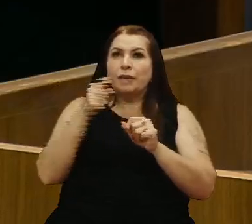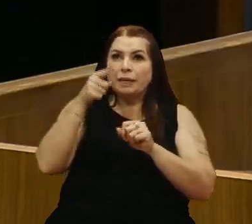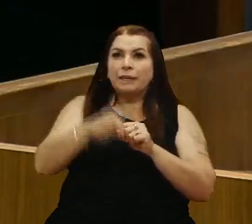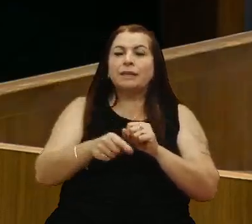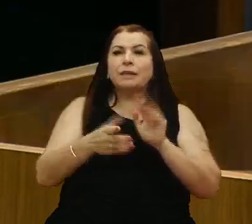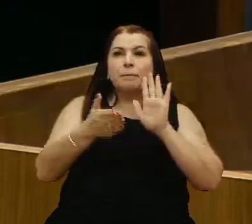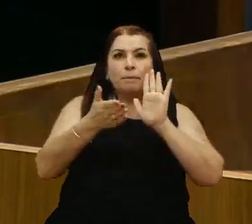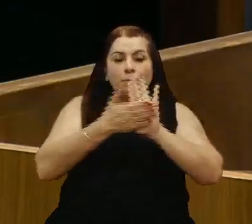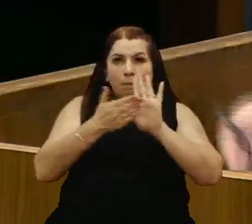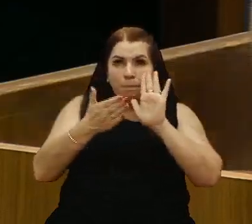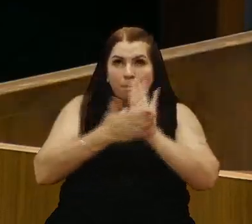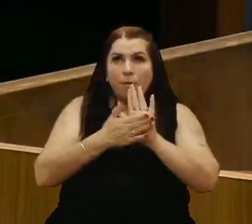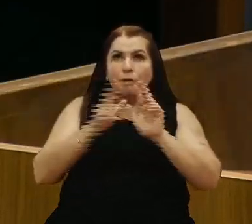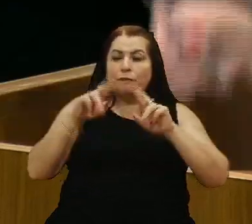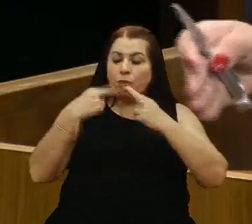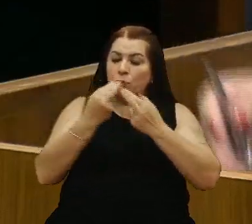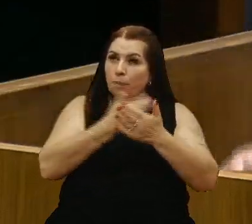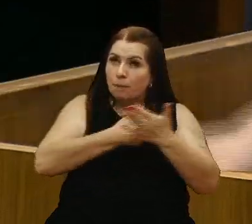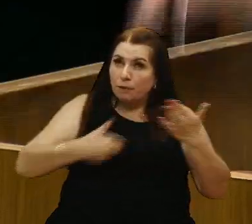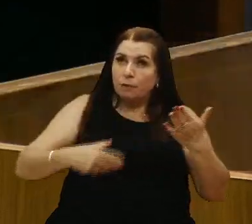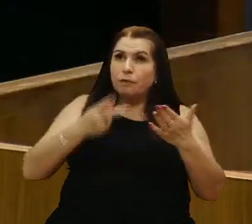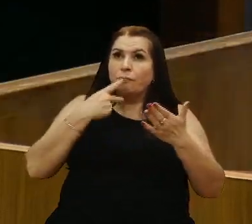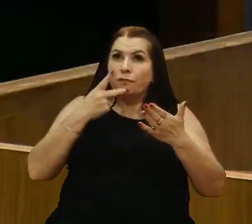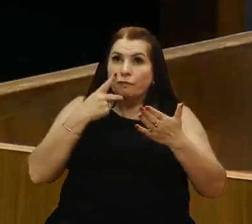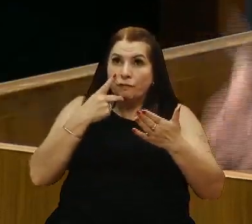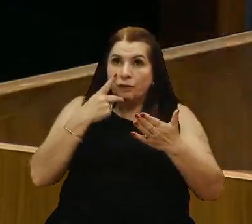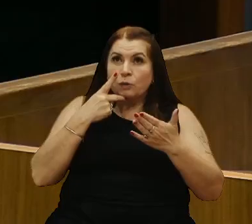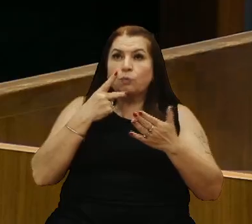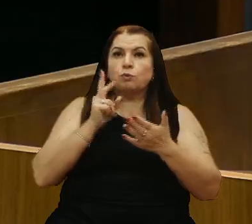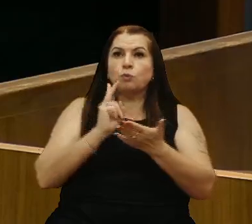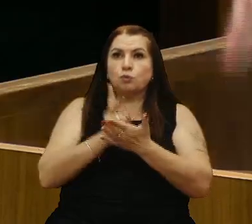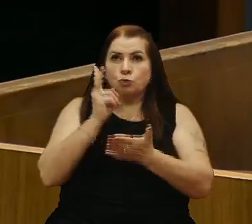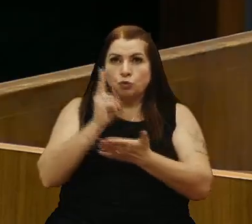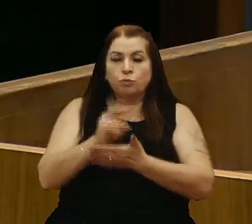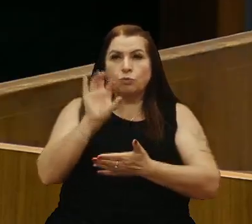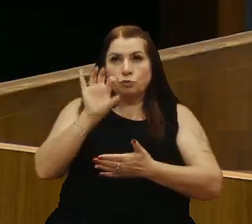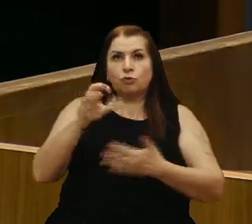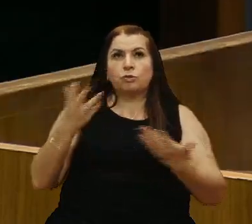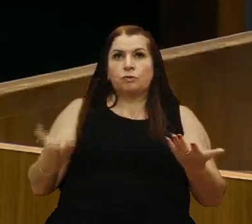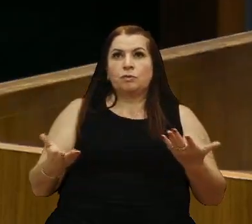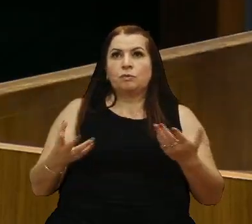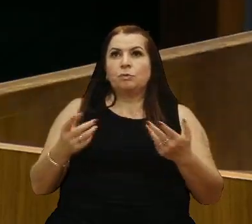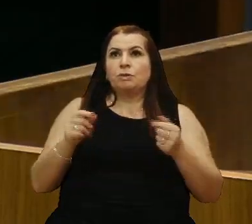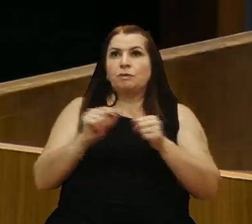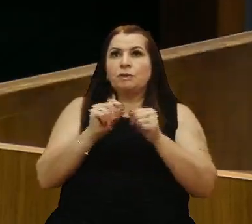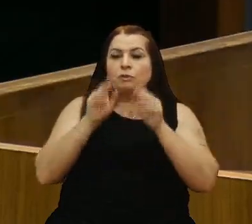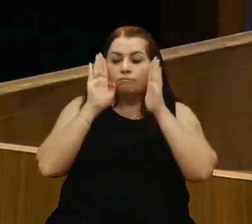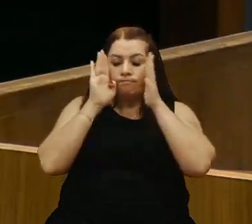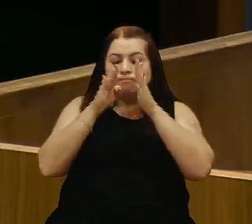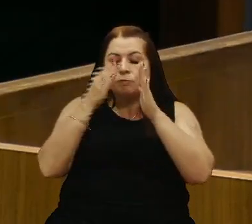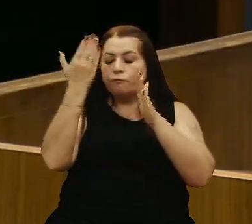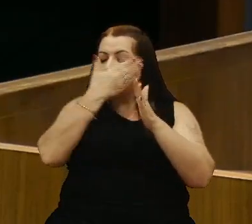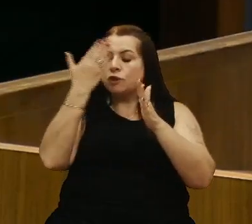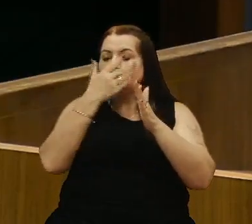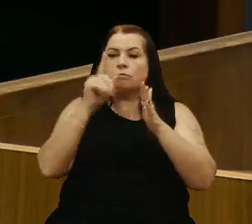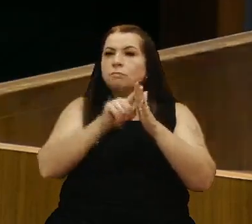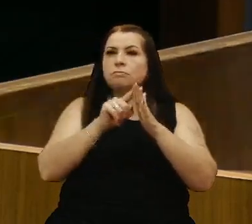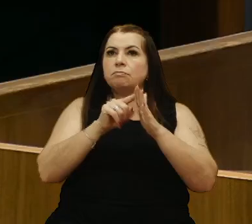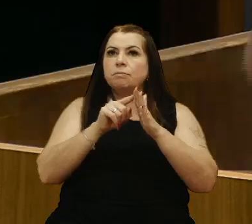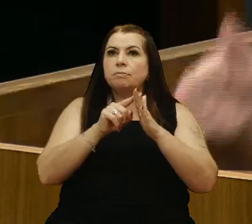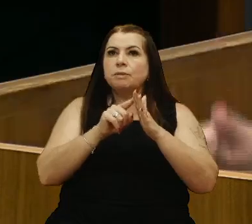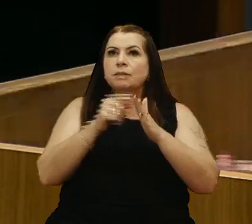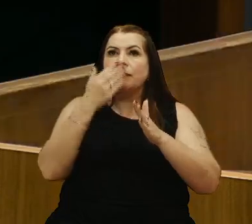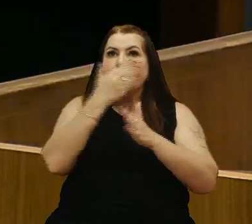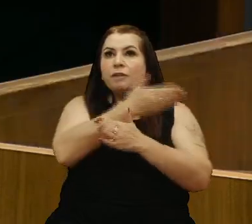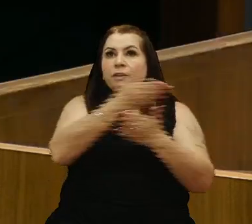gente propõe, a gente fez audiência pública, a gente falou, e eles continuam da mesma maneira, como se tivesse uma venda, como se não conseguisse enxergar um